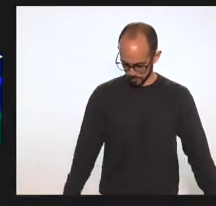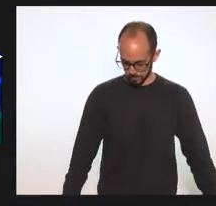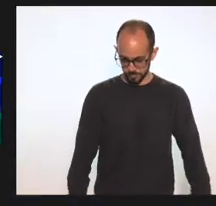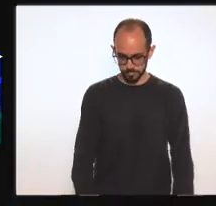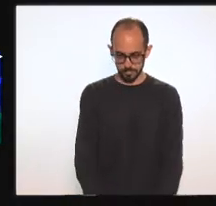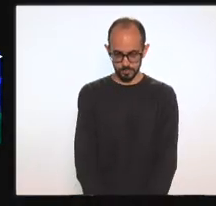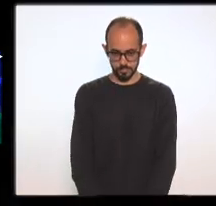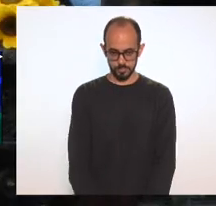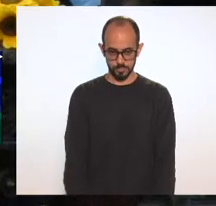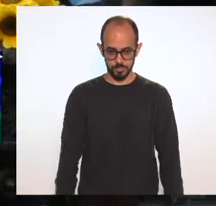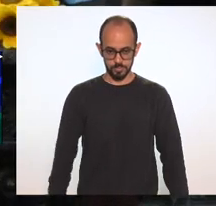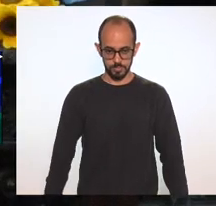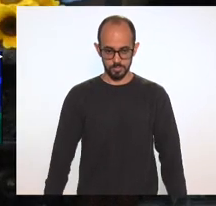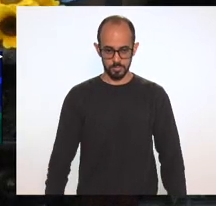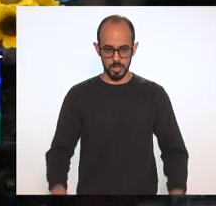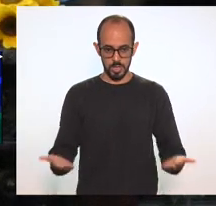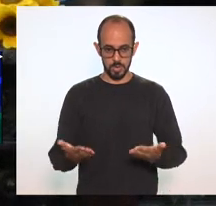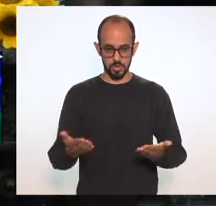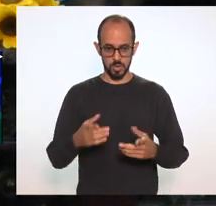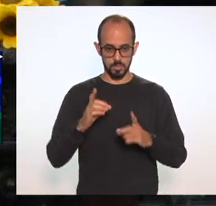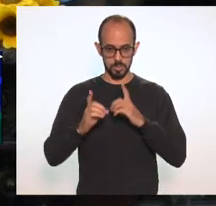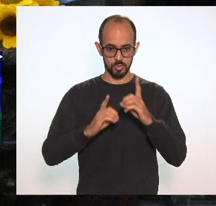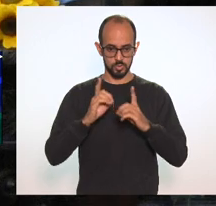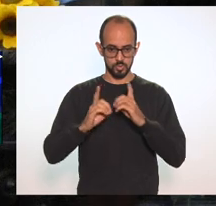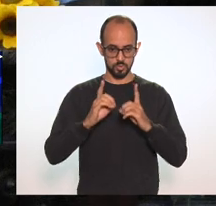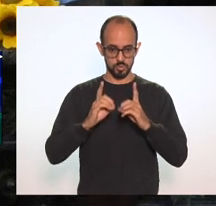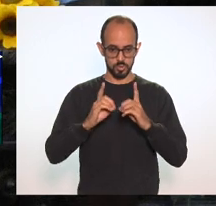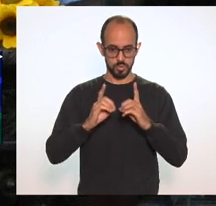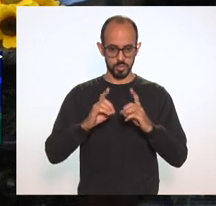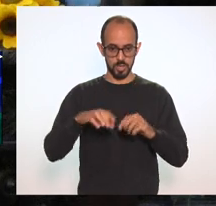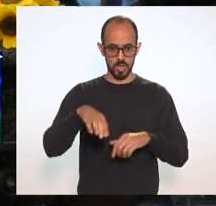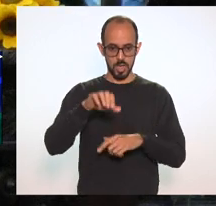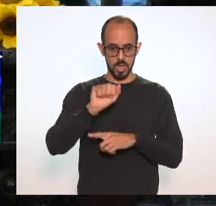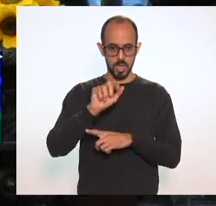e pra discutir Deputado Adriana Balthazar